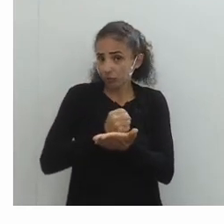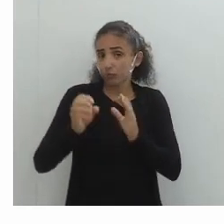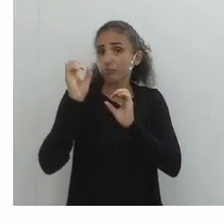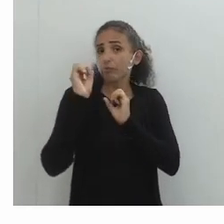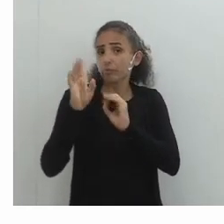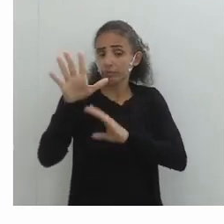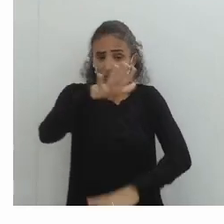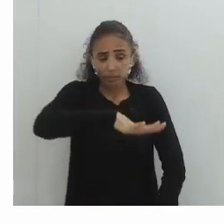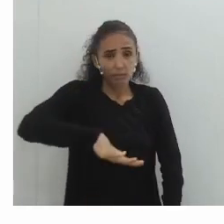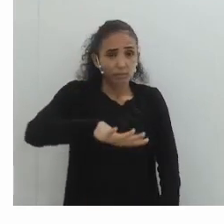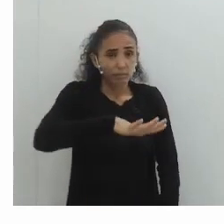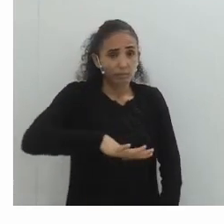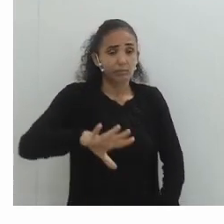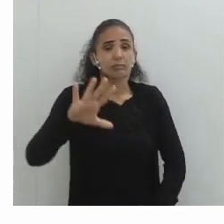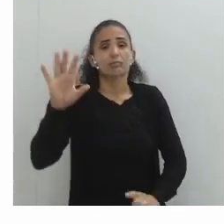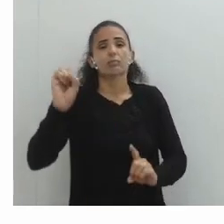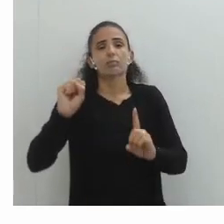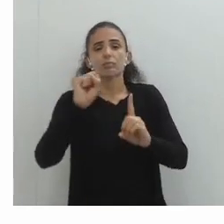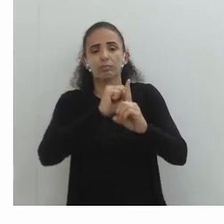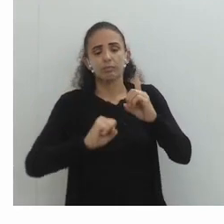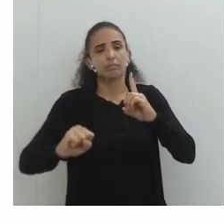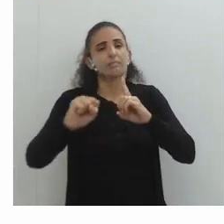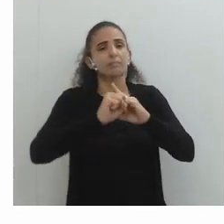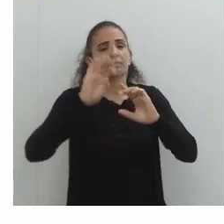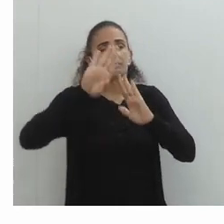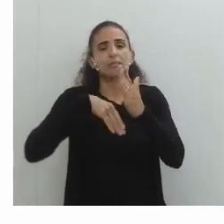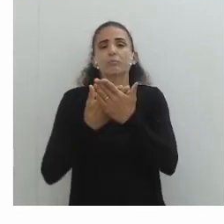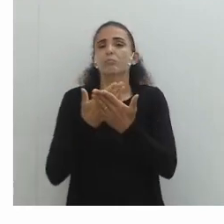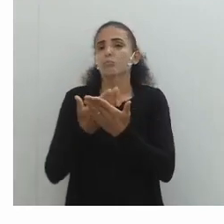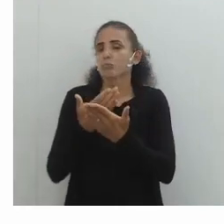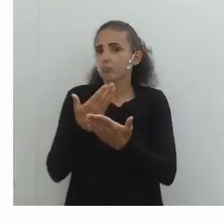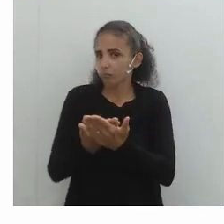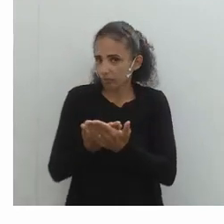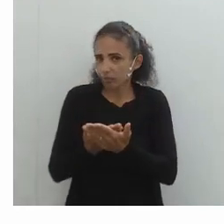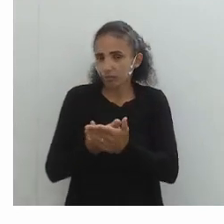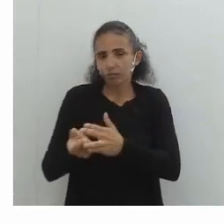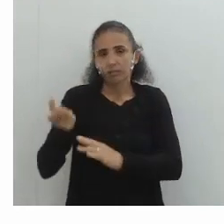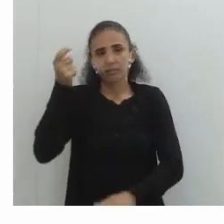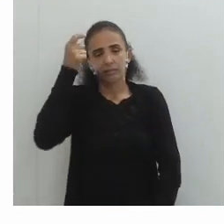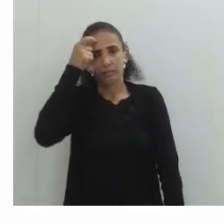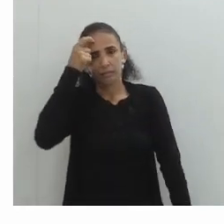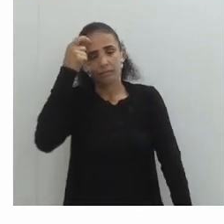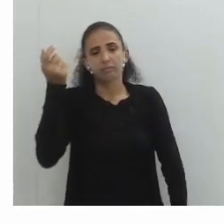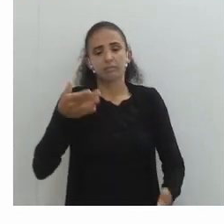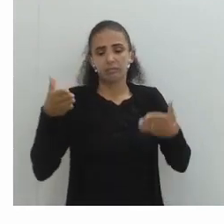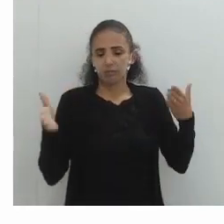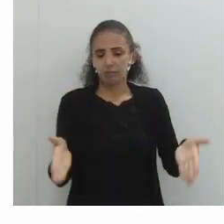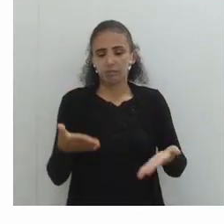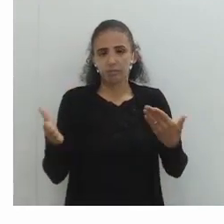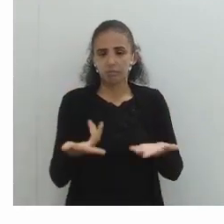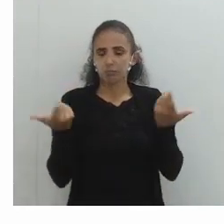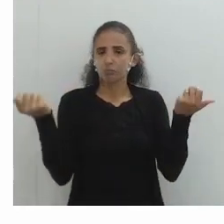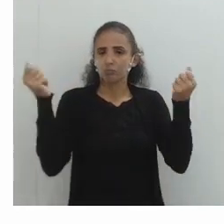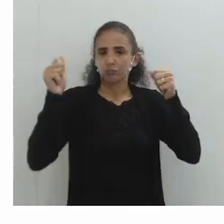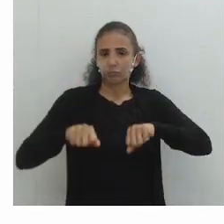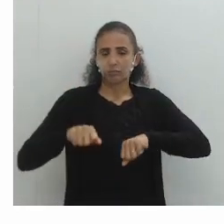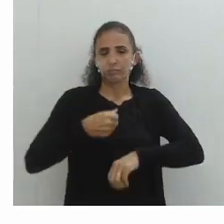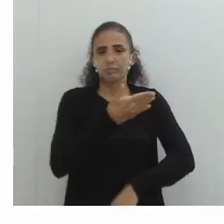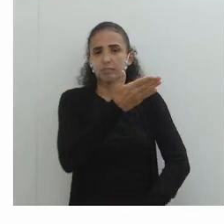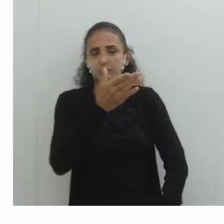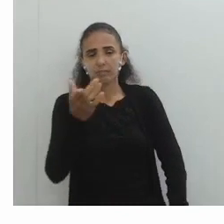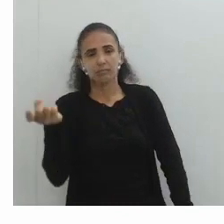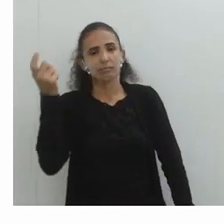de um espaço educativo para eu utilizar o raciocinar e estimular suas capacidades